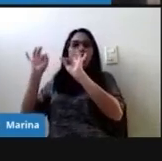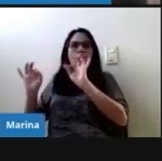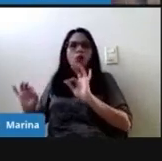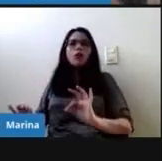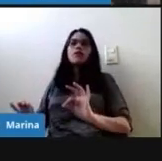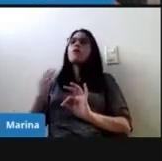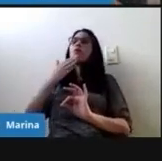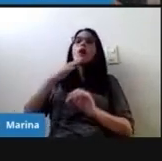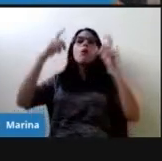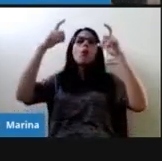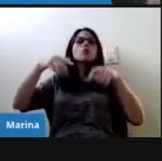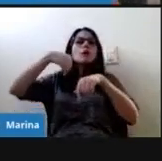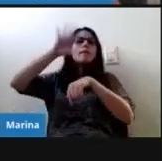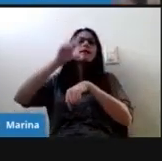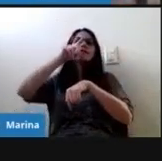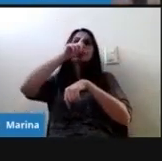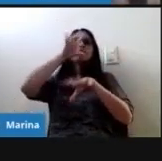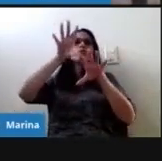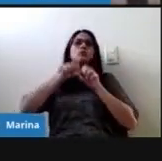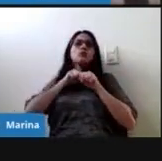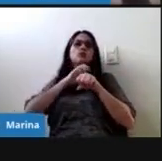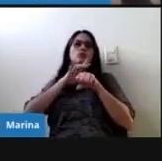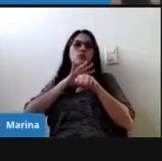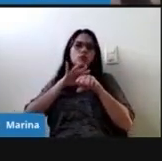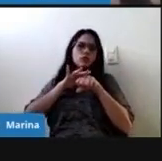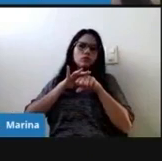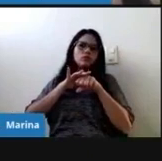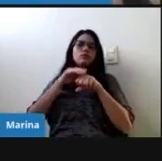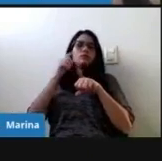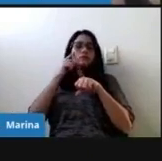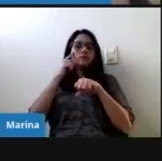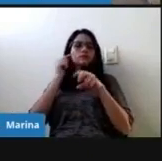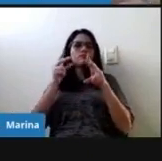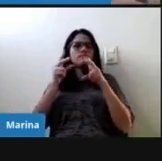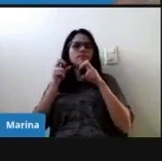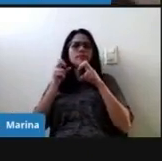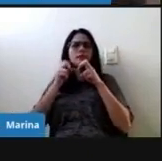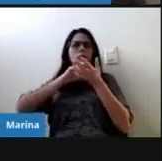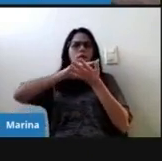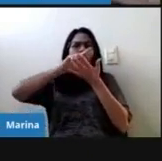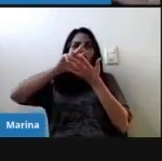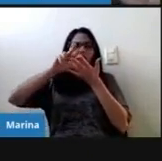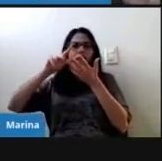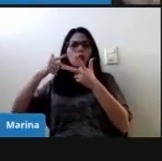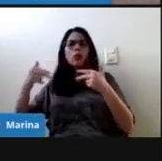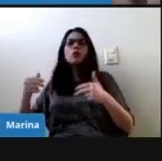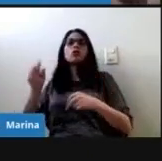de vulnerabilidade que nós utilizamos. Para isso, nós identificamos vários